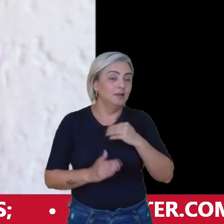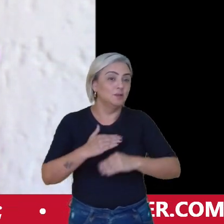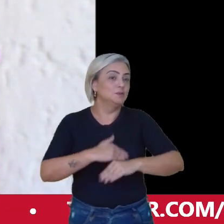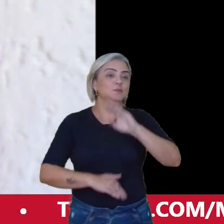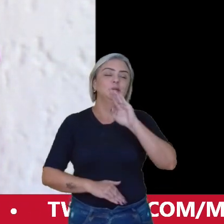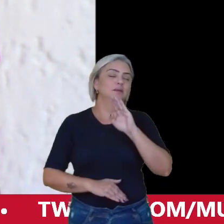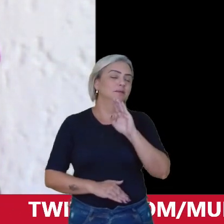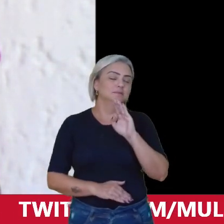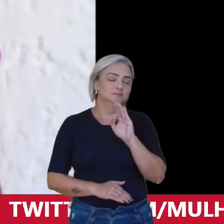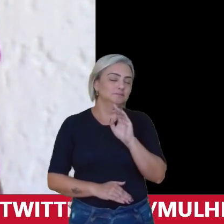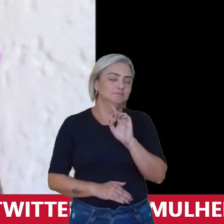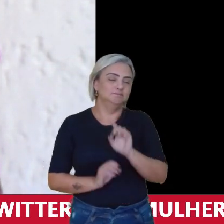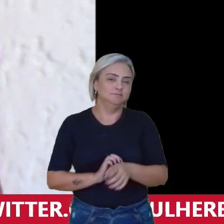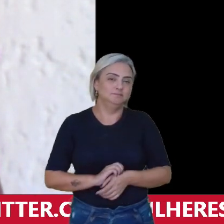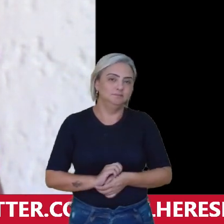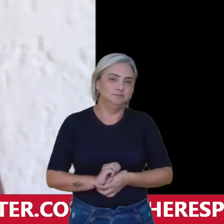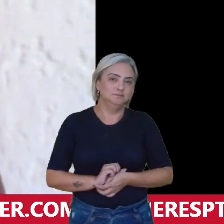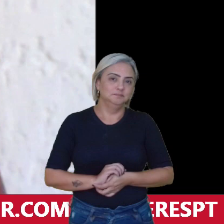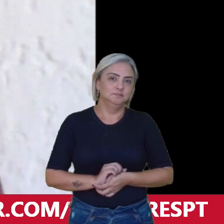superamos tudo isso.